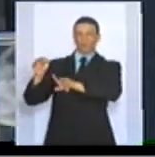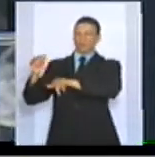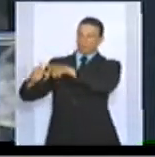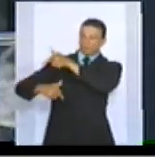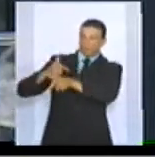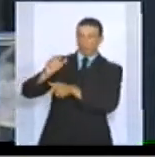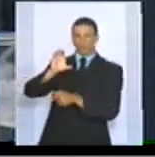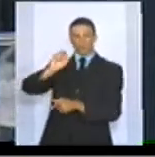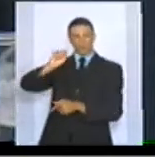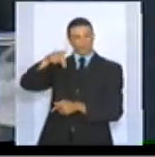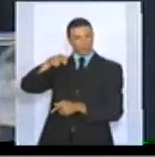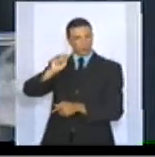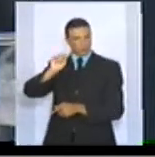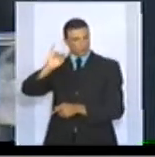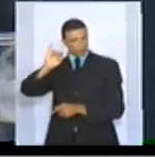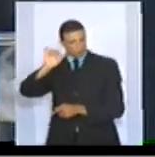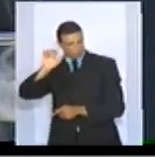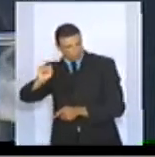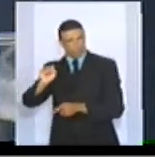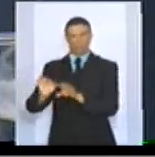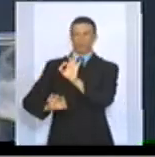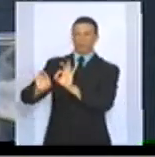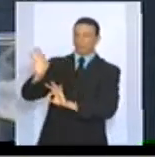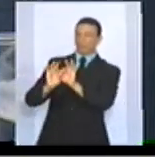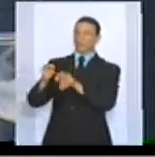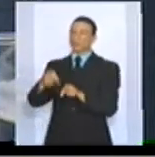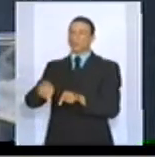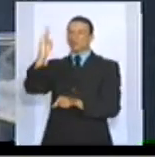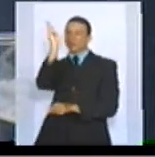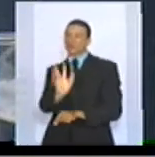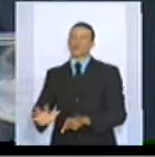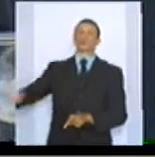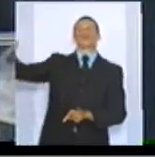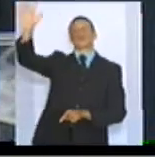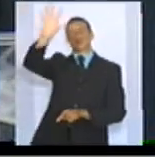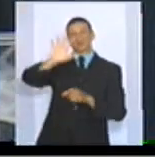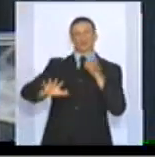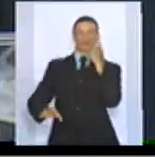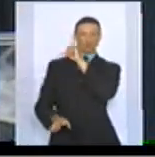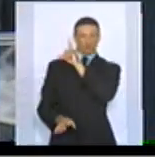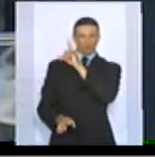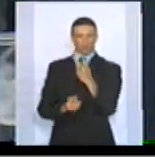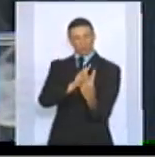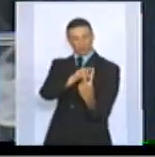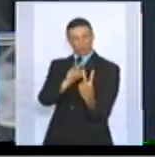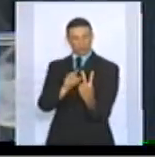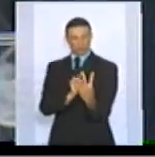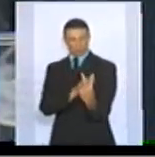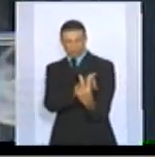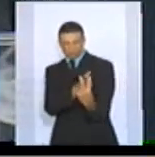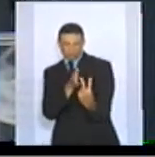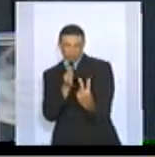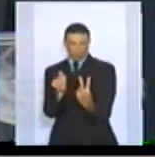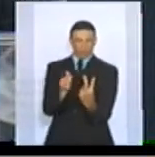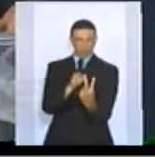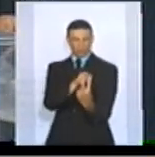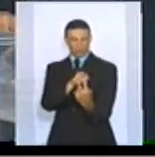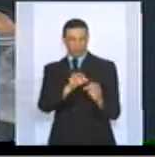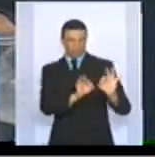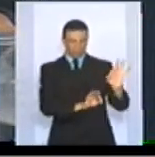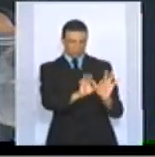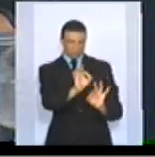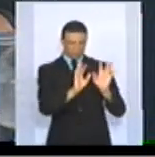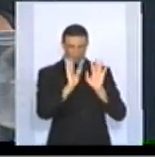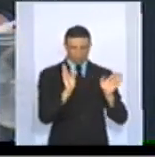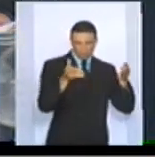canais, independentes, regionais e ou nacionais. Alguns desses são instrumentos ex-ante, como regulação de cotas